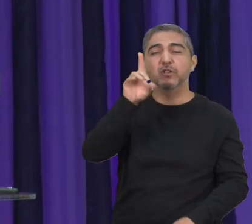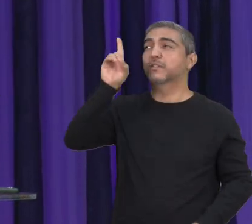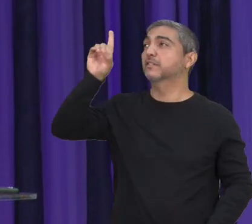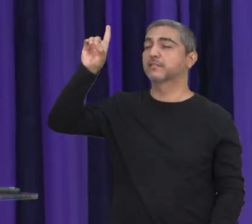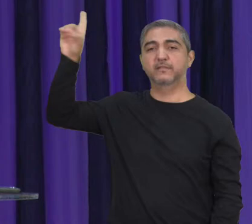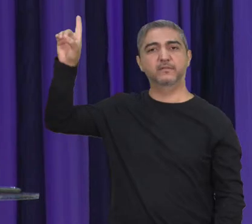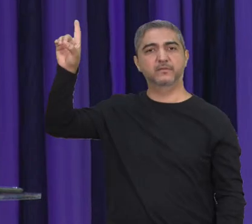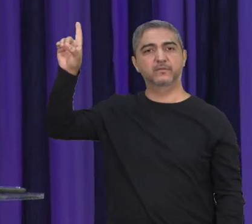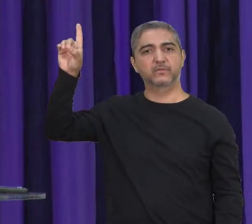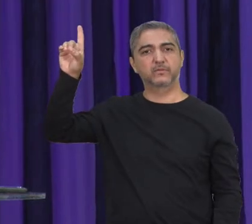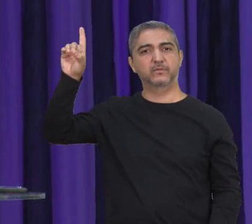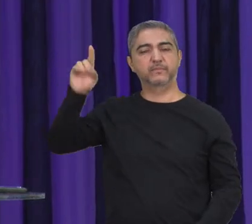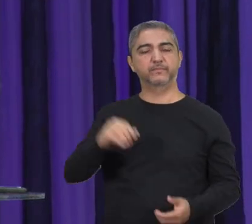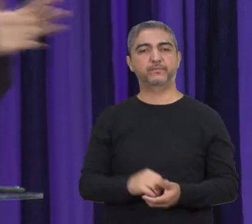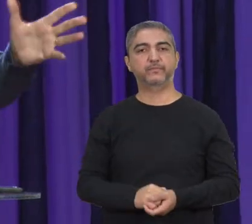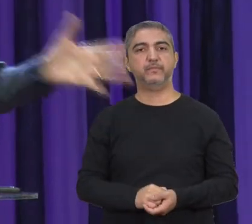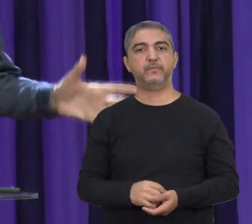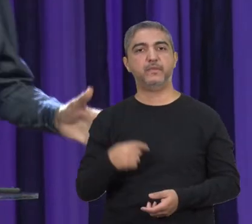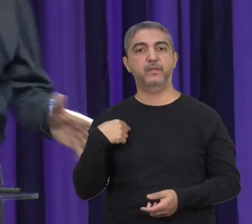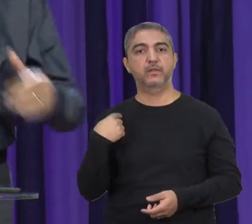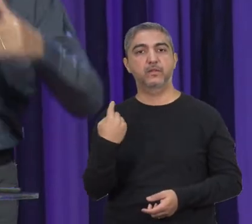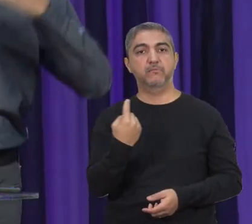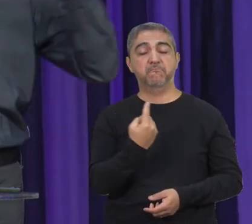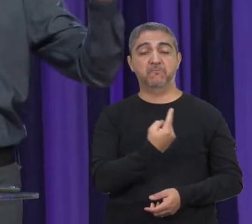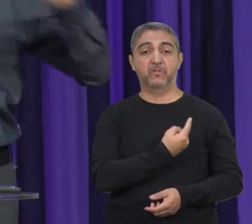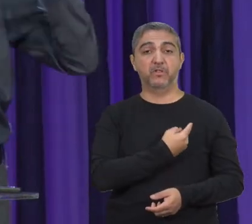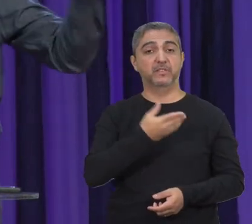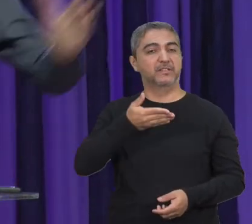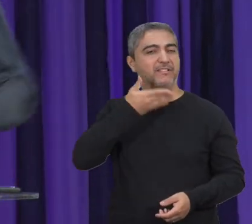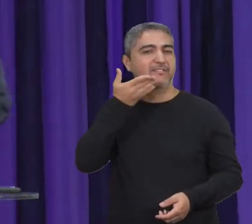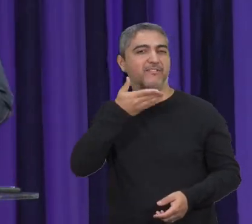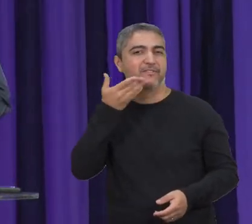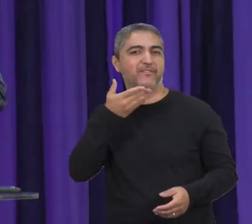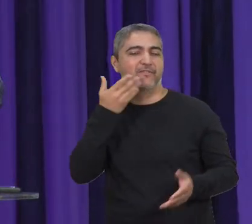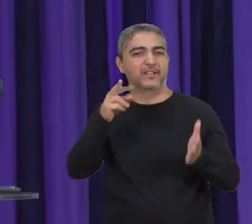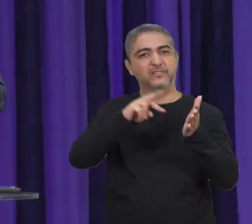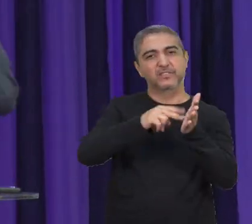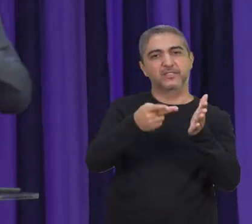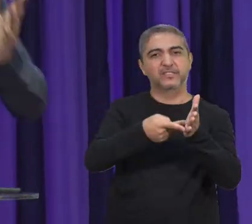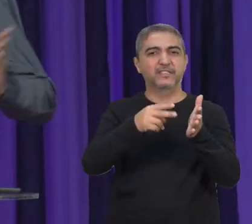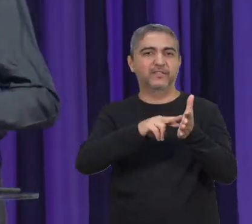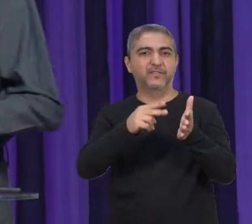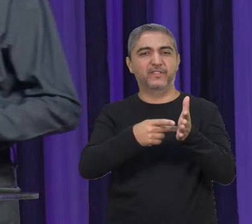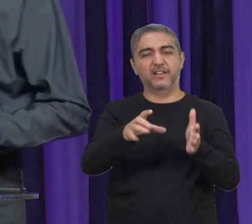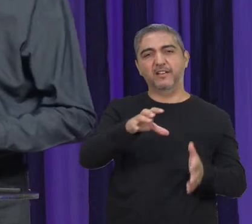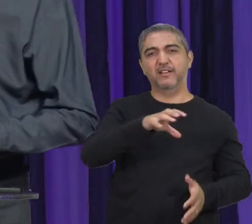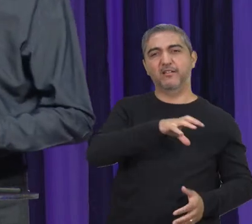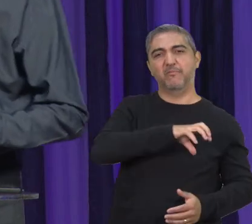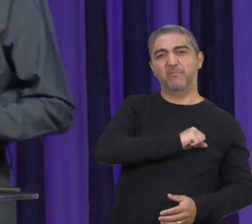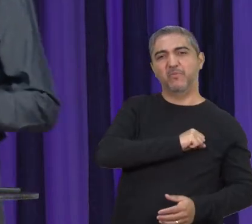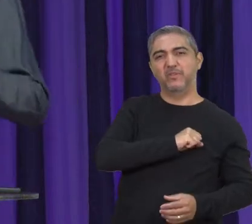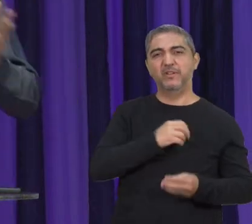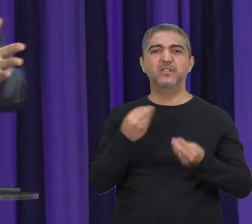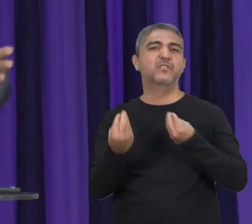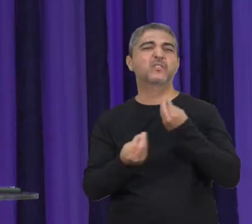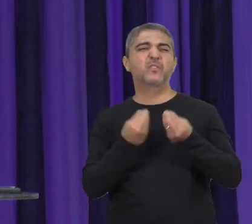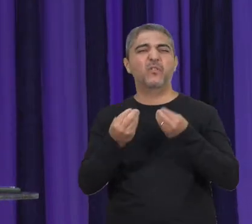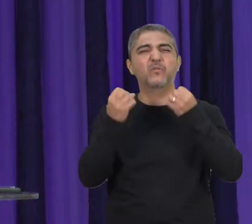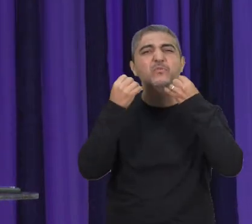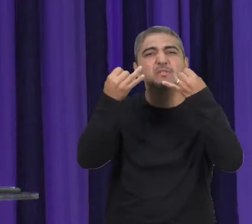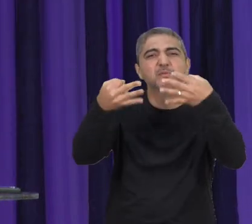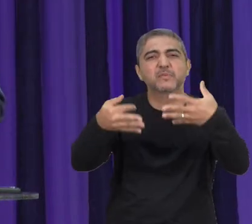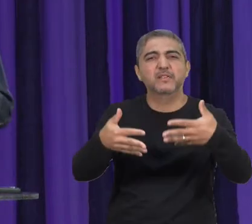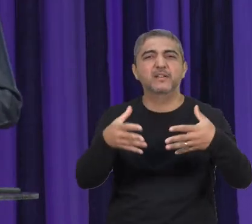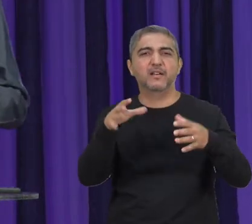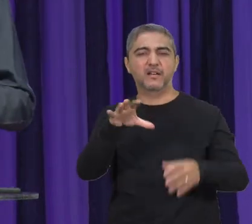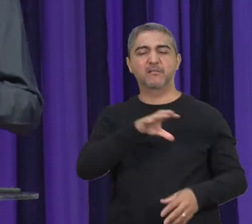Não é muito fácil a gente definir amor, e a gente aqui do púlpito tenta de diversas maneiras, e não é